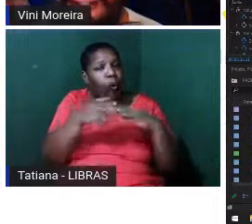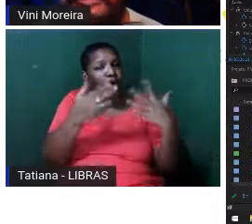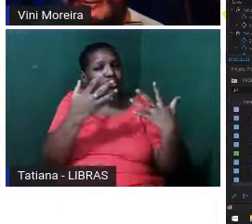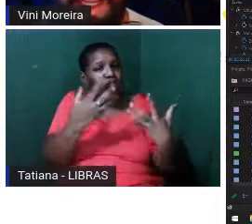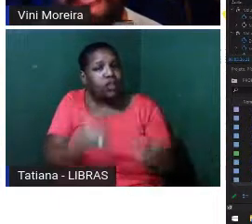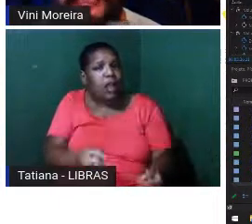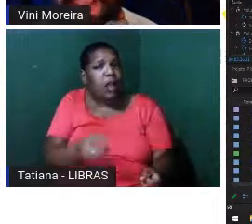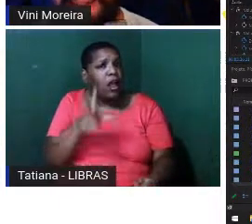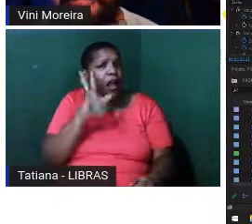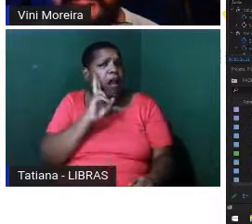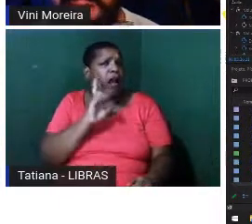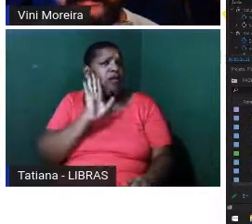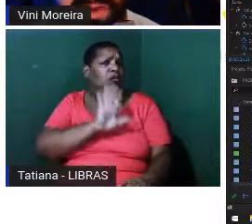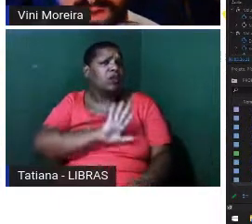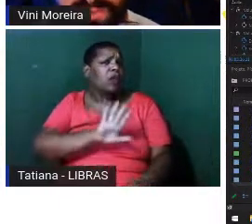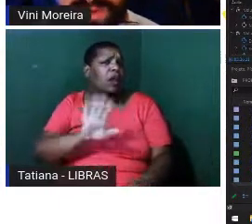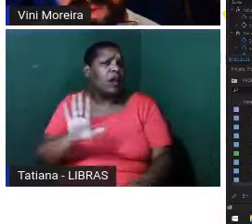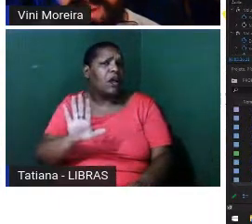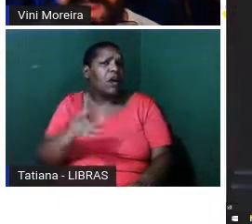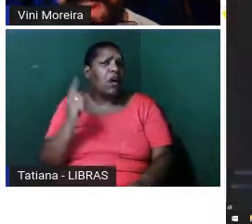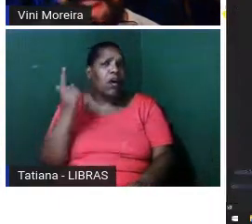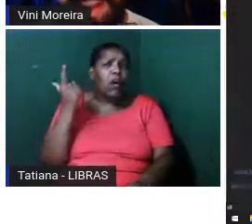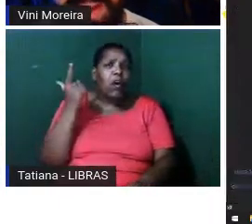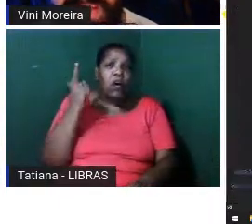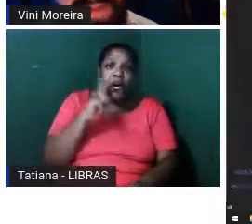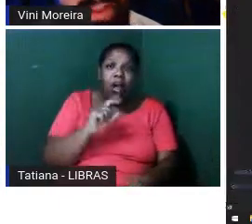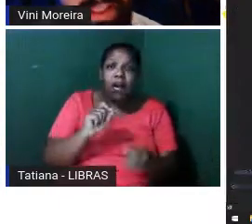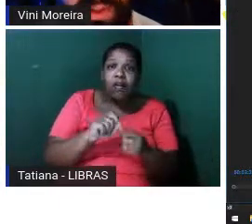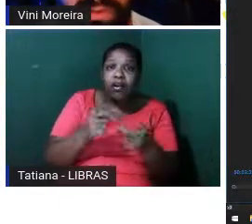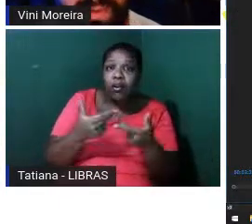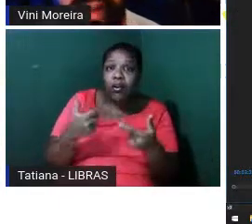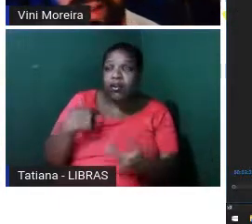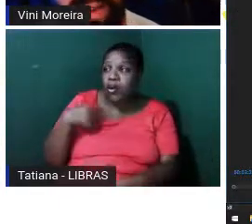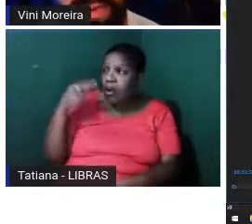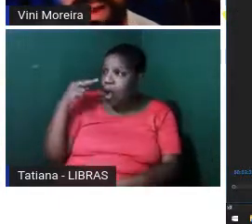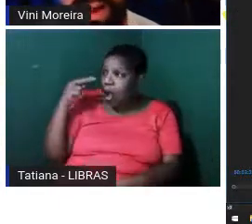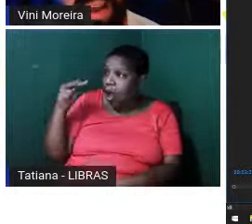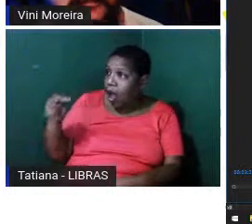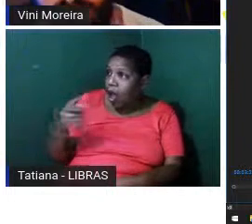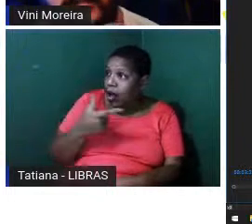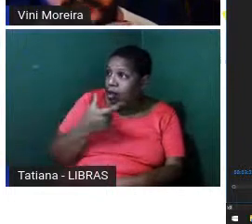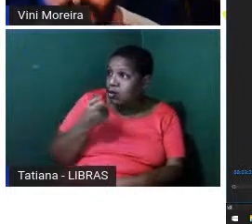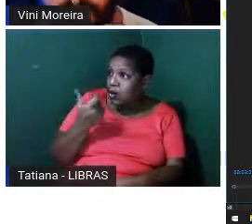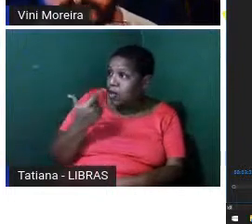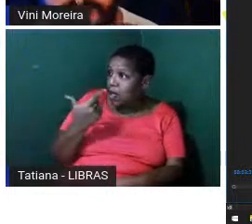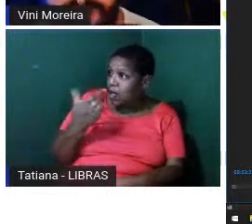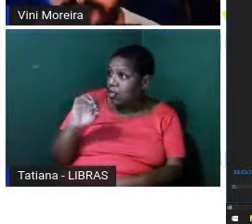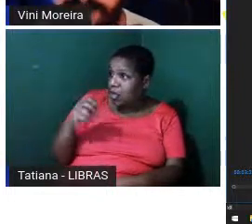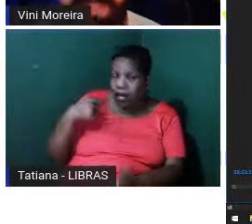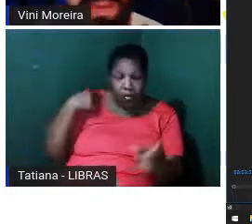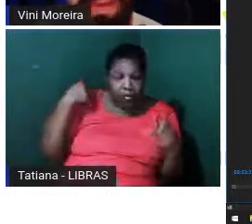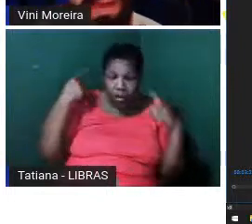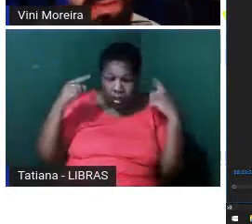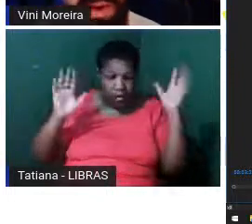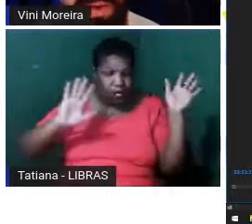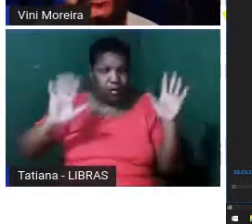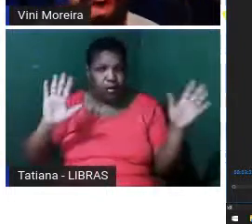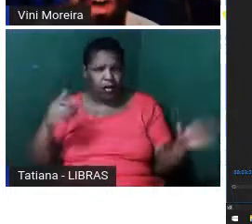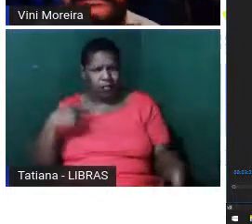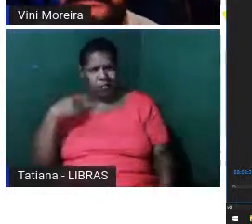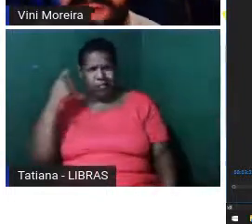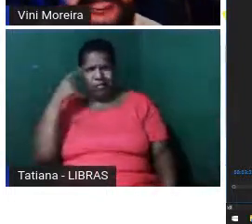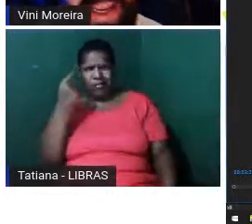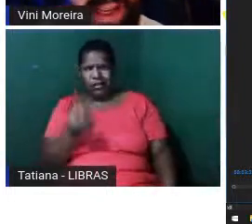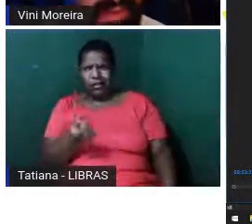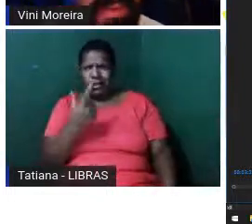muito naturalizada eles conseguem fazer coisas que se eu visse em 2010 eu ia ficar maluco eu ia pensar que